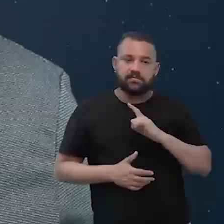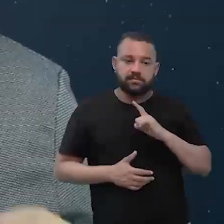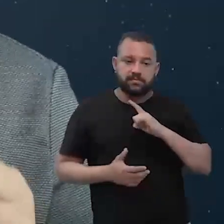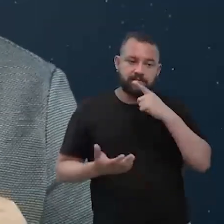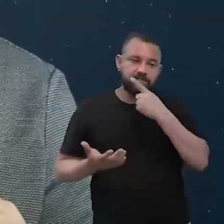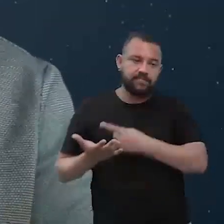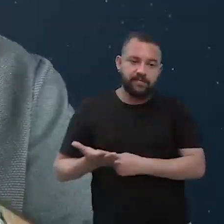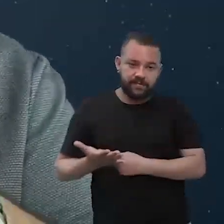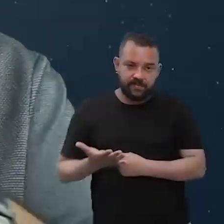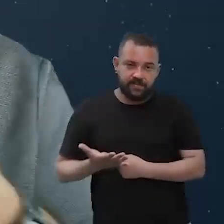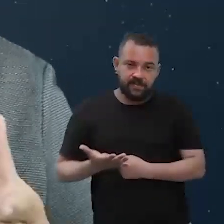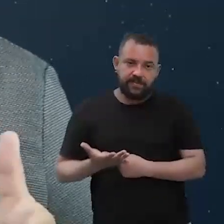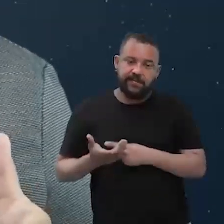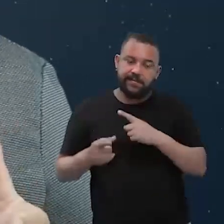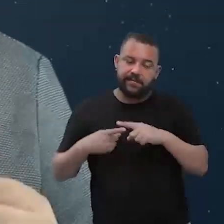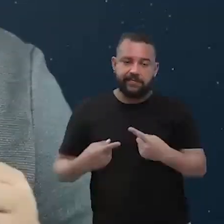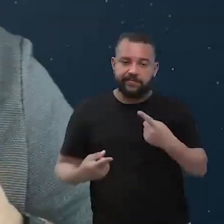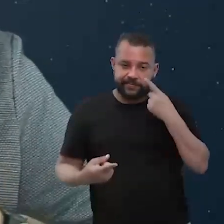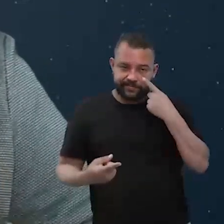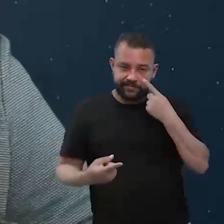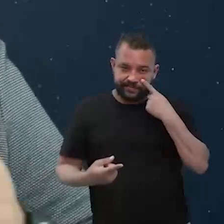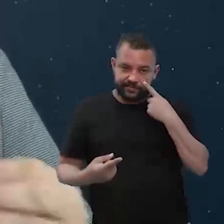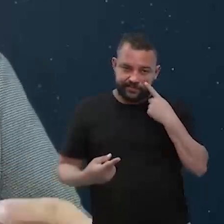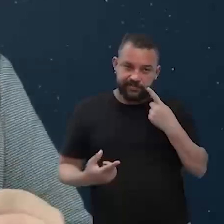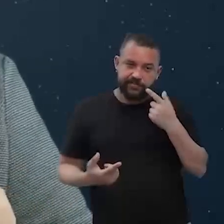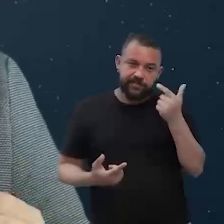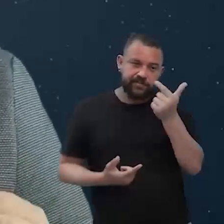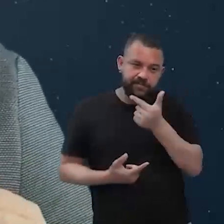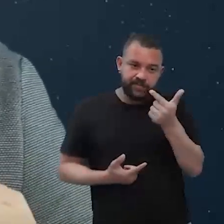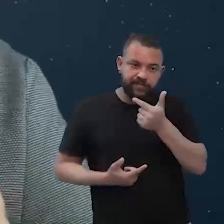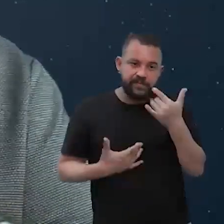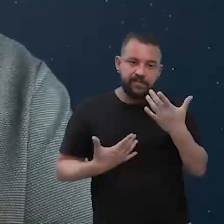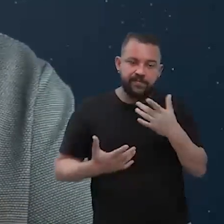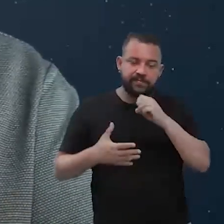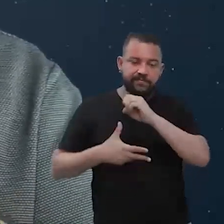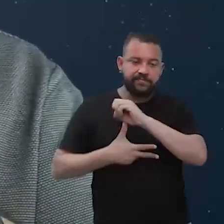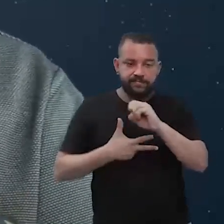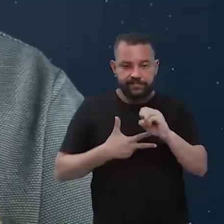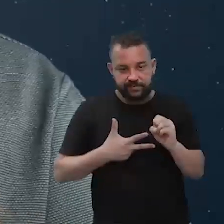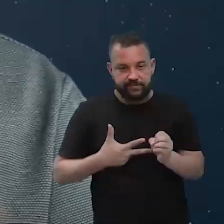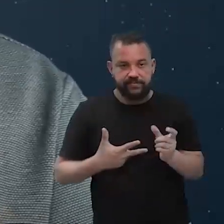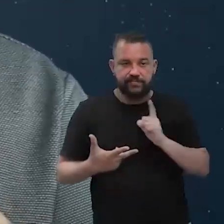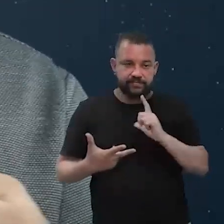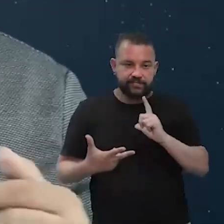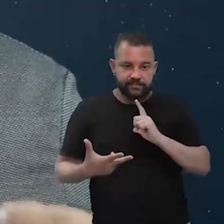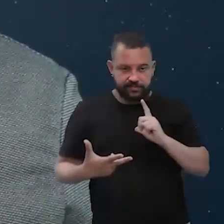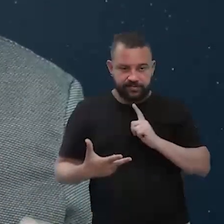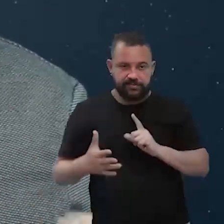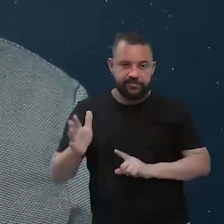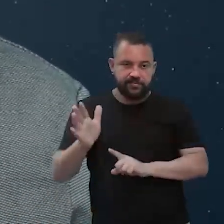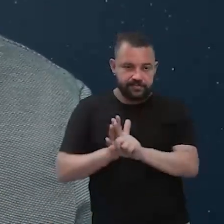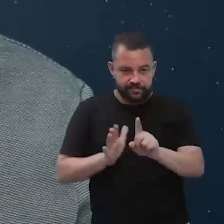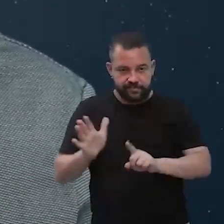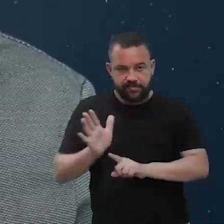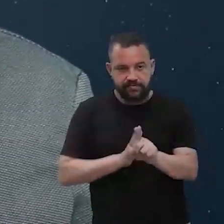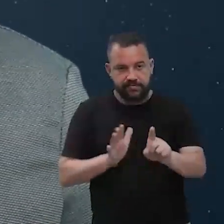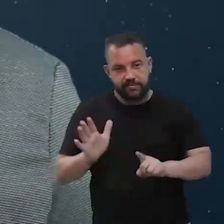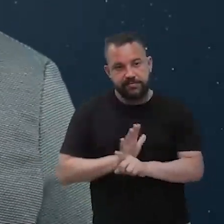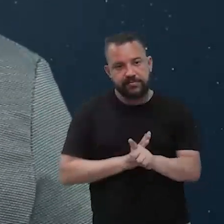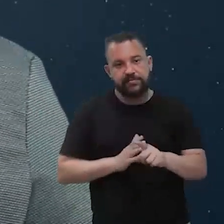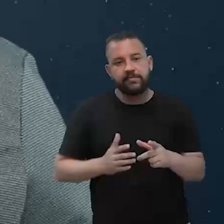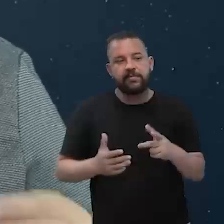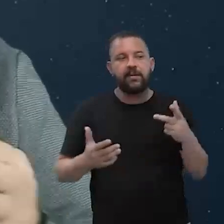marcar. Agora, preste atenção, leia todas. Porque no Enem existem aquelas questões que o aluno comete erros